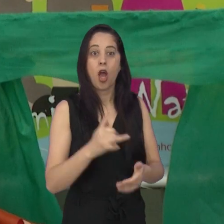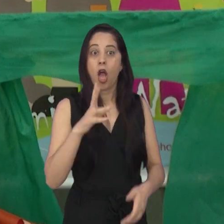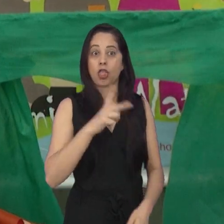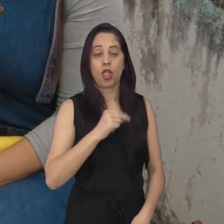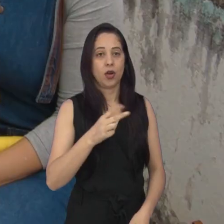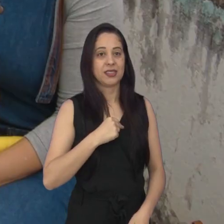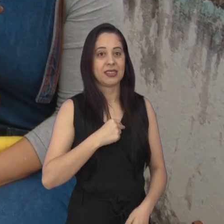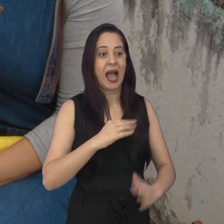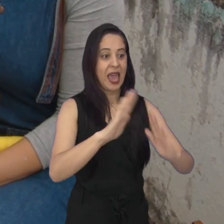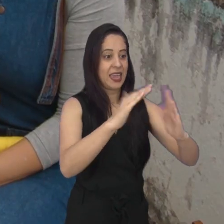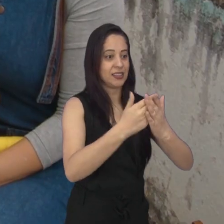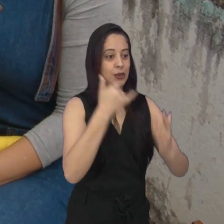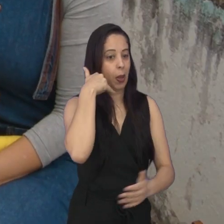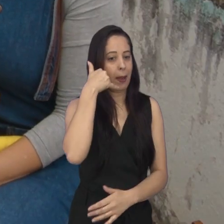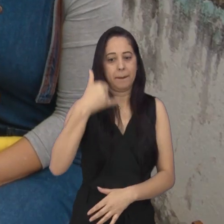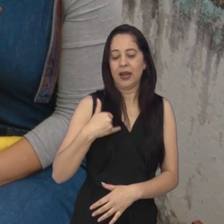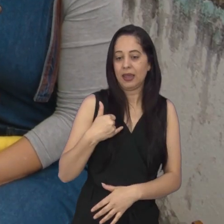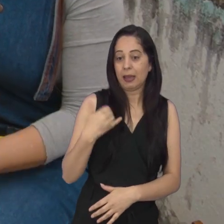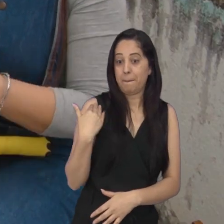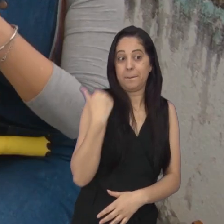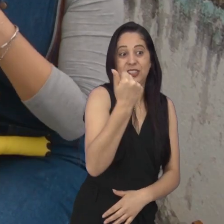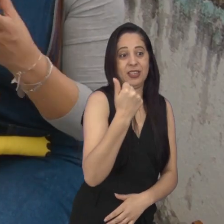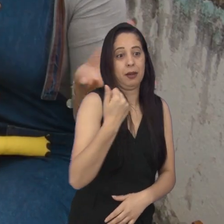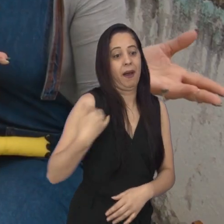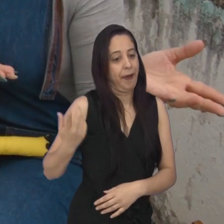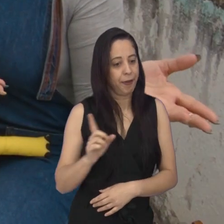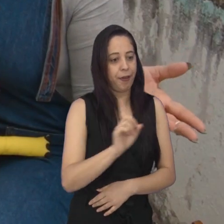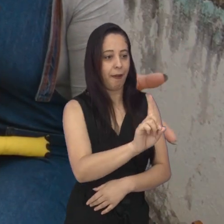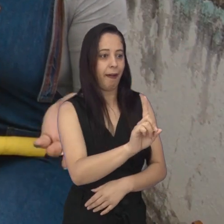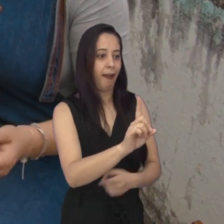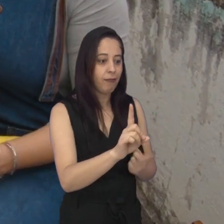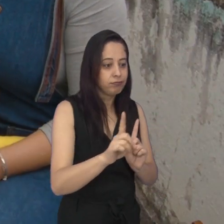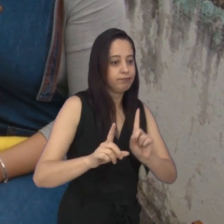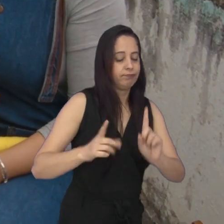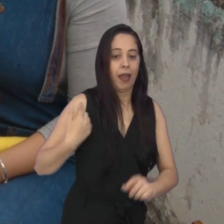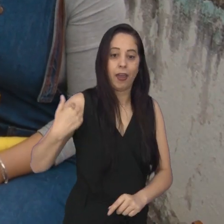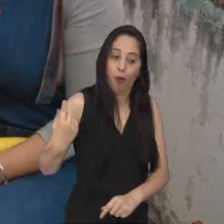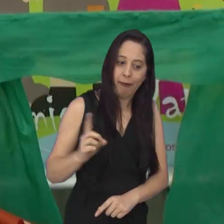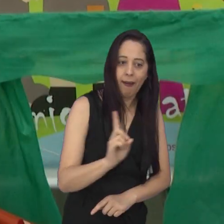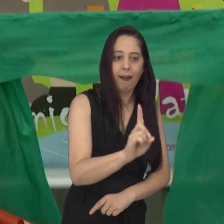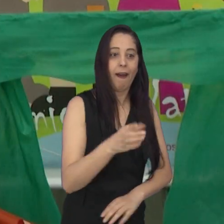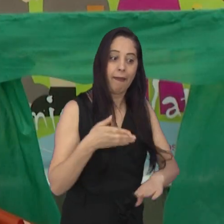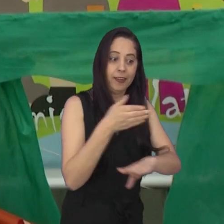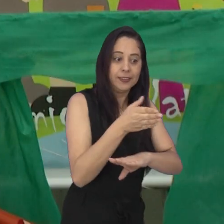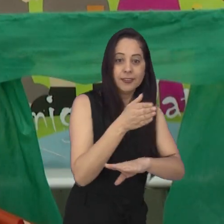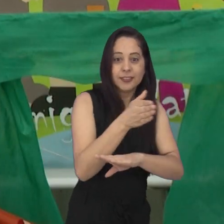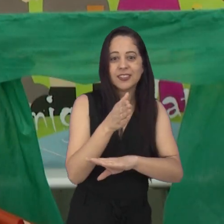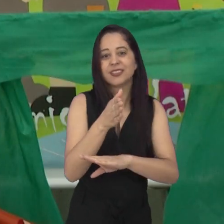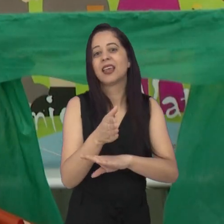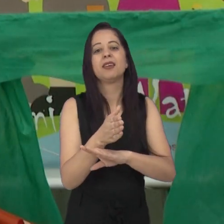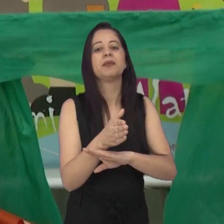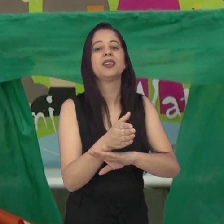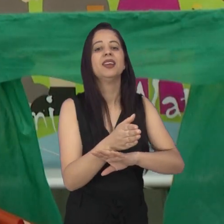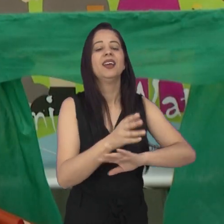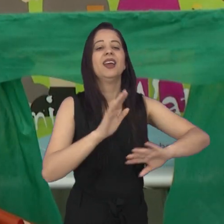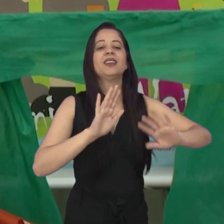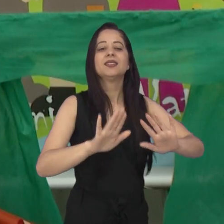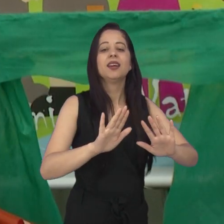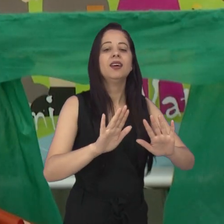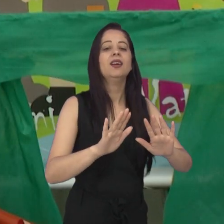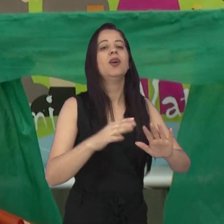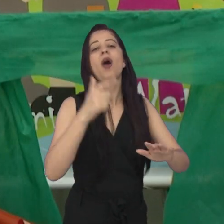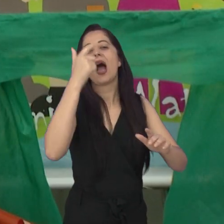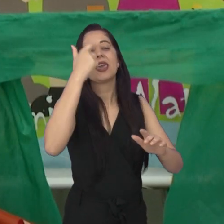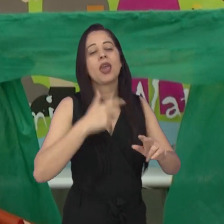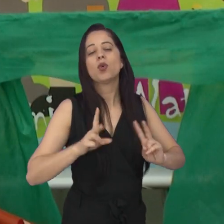já começava, vem aqui na escola, vem aqui na escola, vai na escola. Foi natural o processo? Foi natural, aí eu fui e quando eu me vi já estava